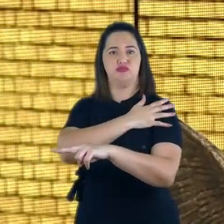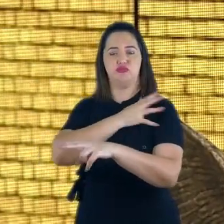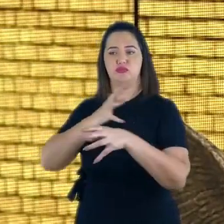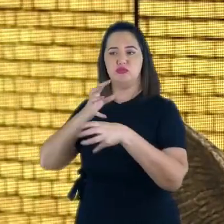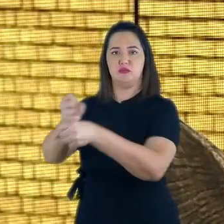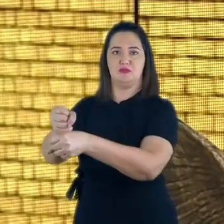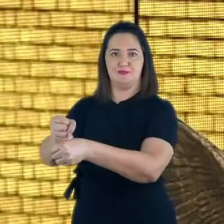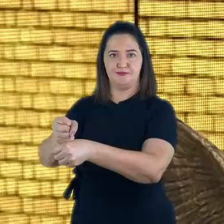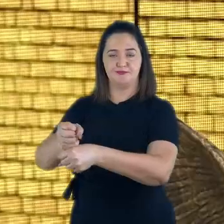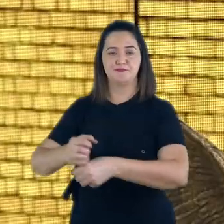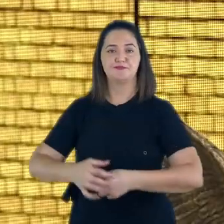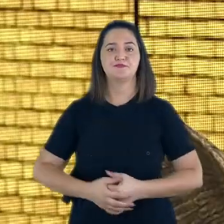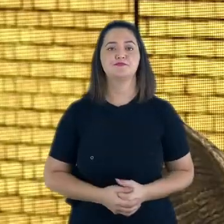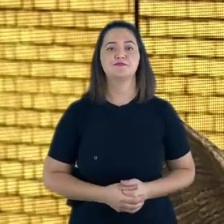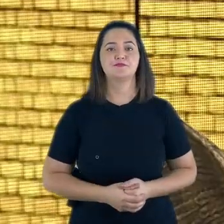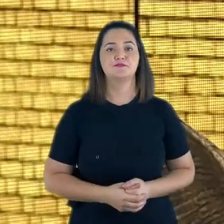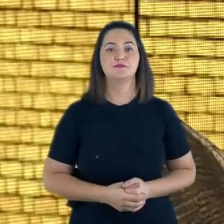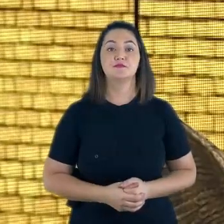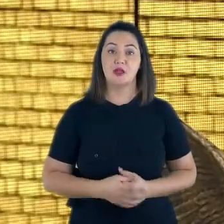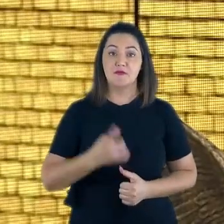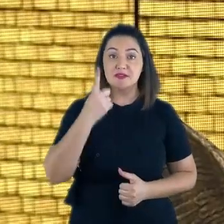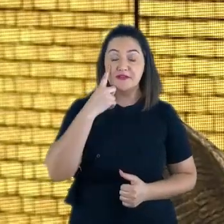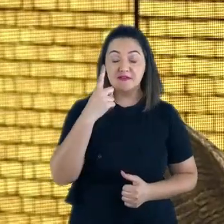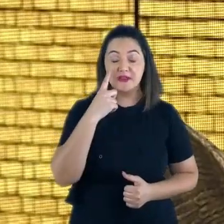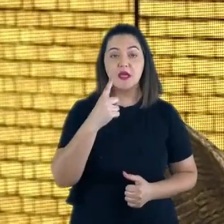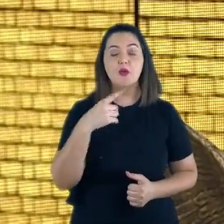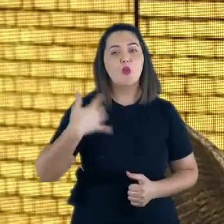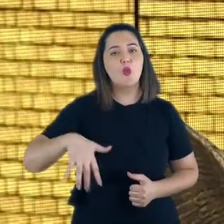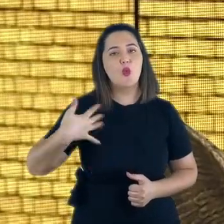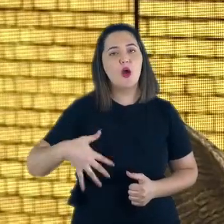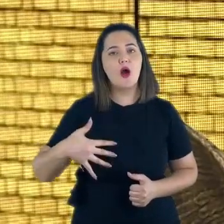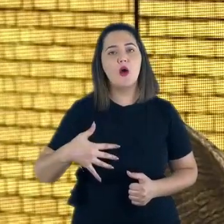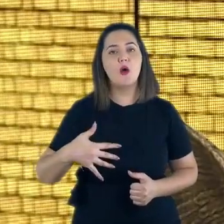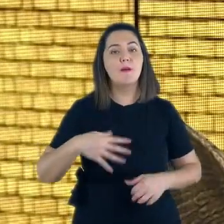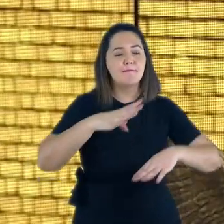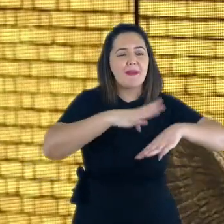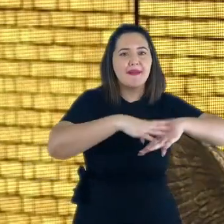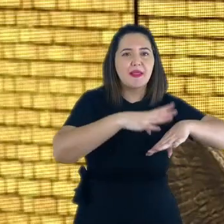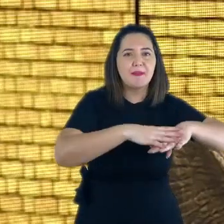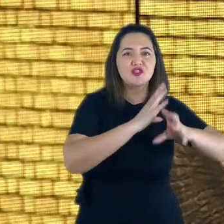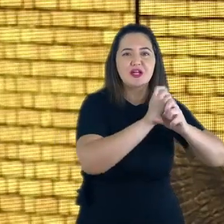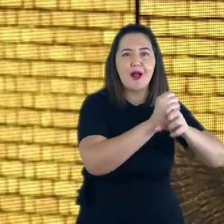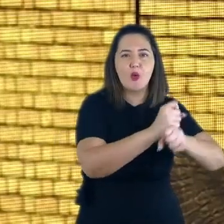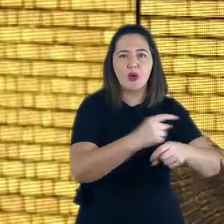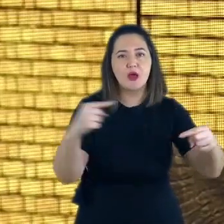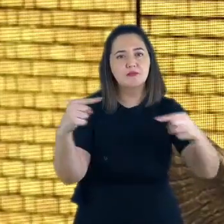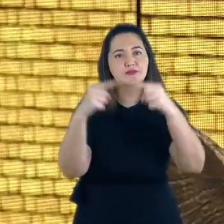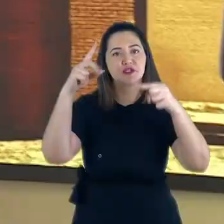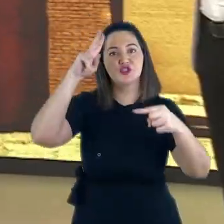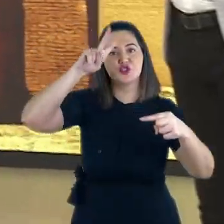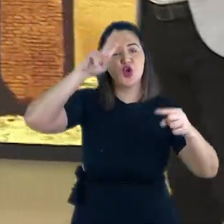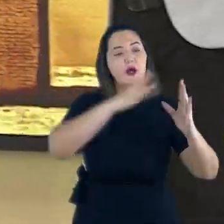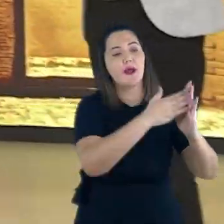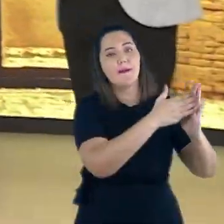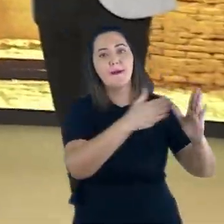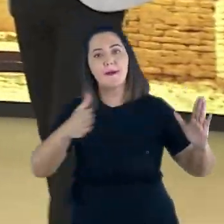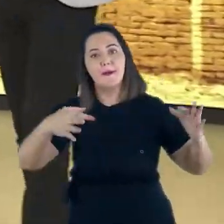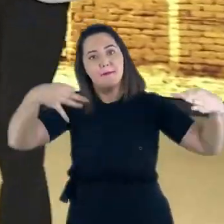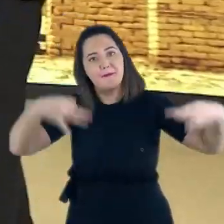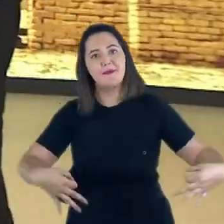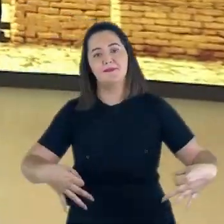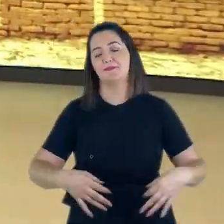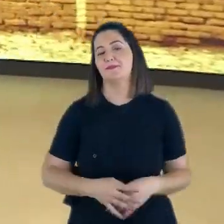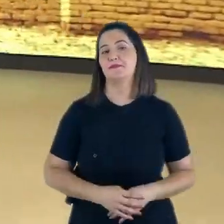às ordens de Napoleão Bonaparte. E aí você vê como é incrível a precisão matemática da profecia bíblica. Agora,